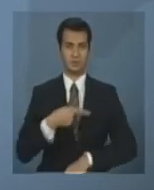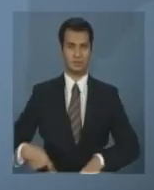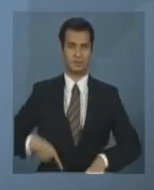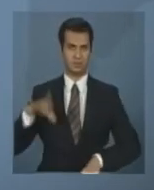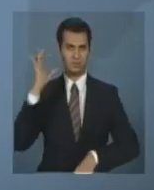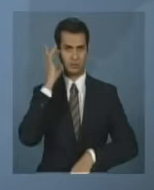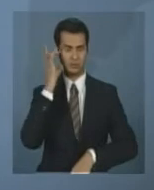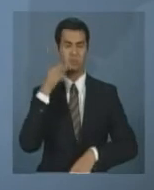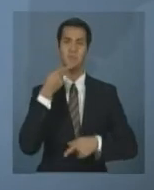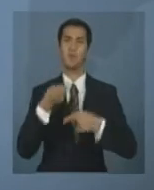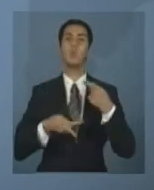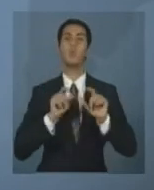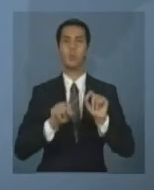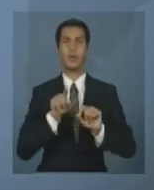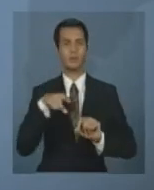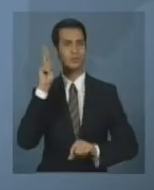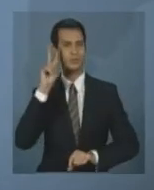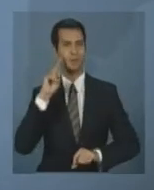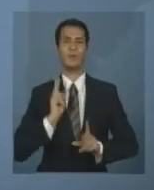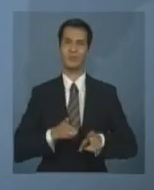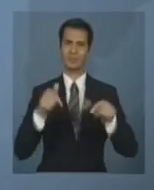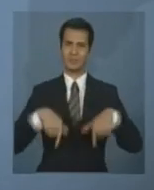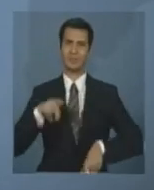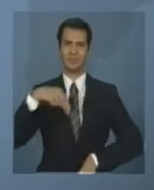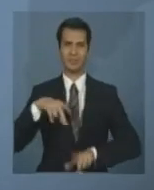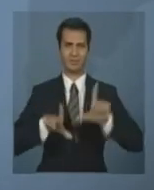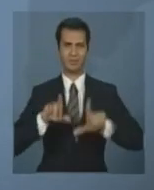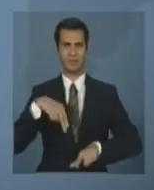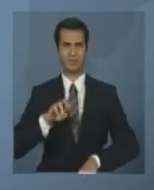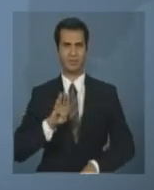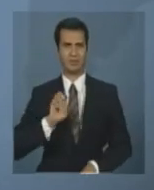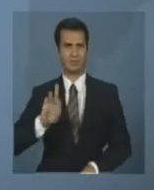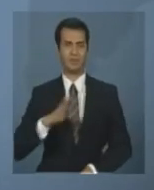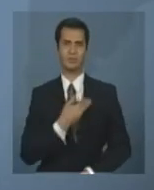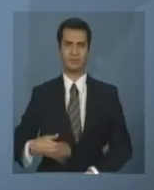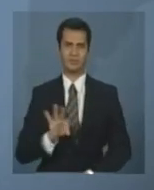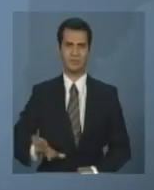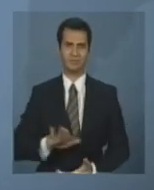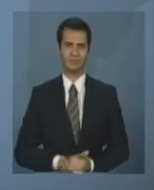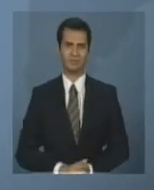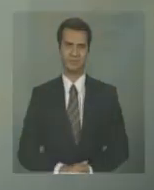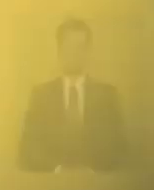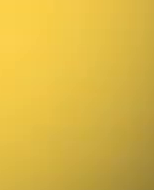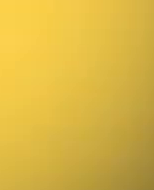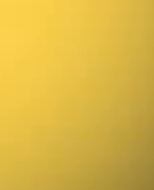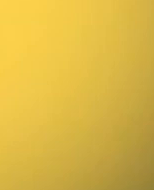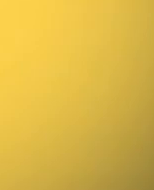definiu como históricas. Continue com a gente, NBR, a TV do Governo Federal.